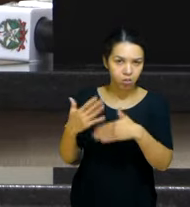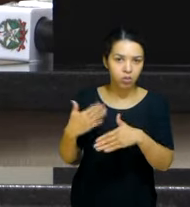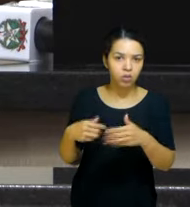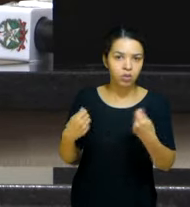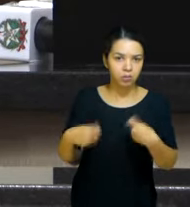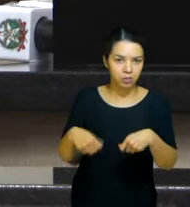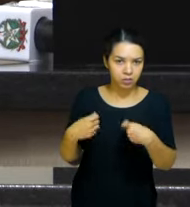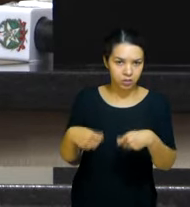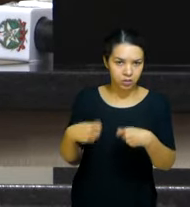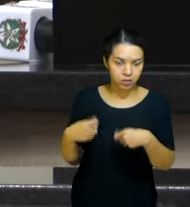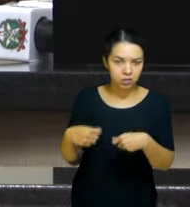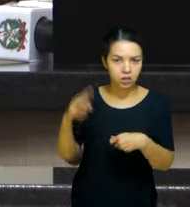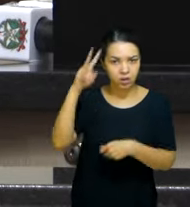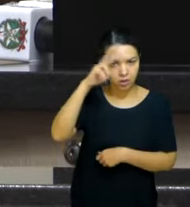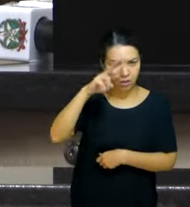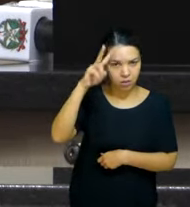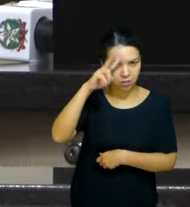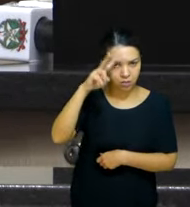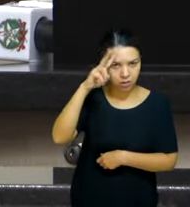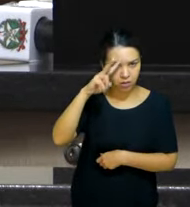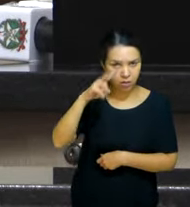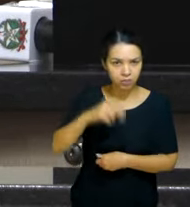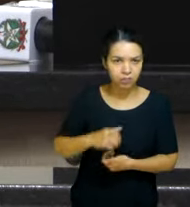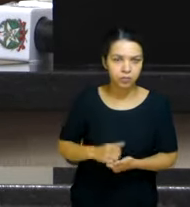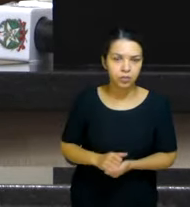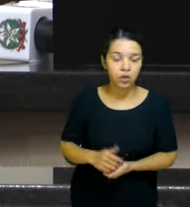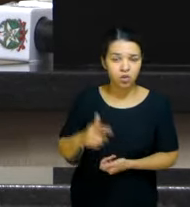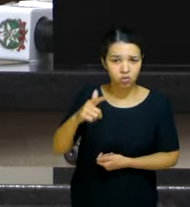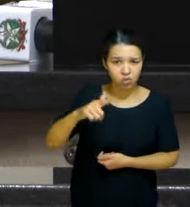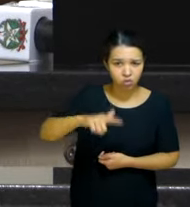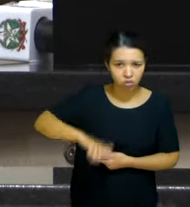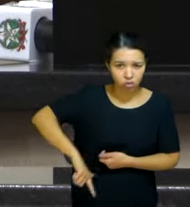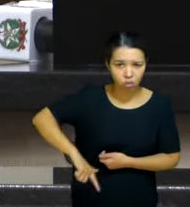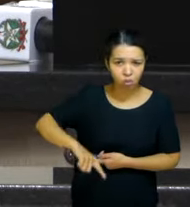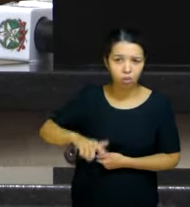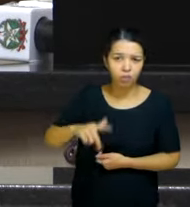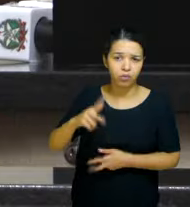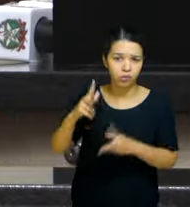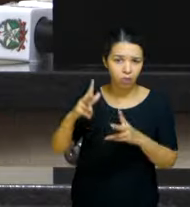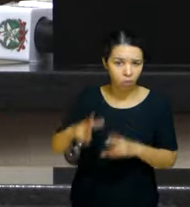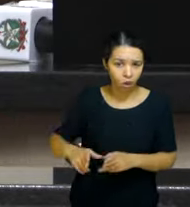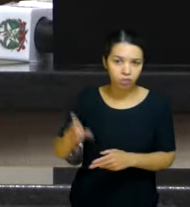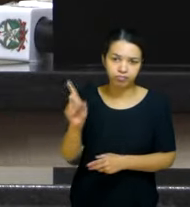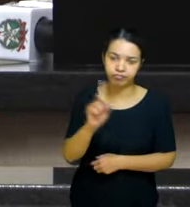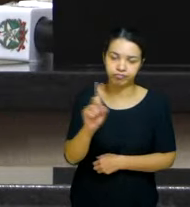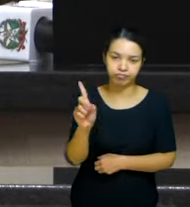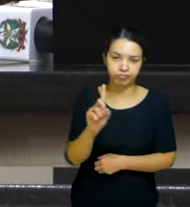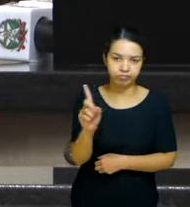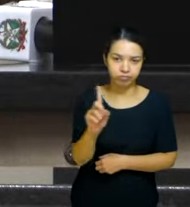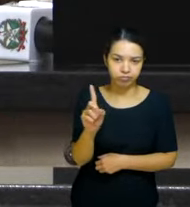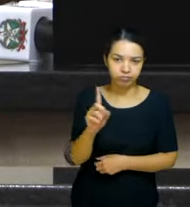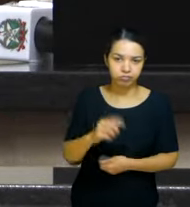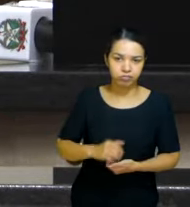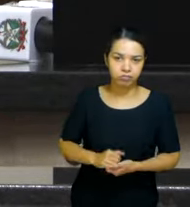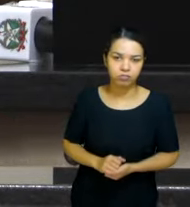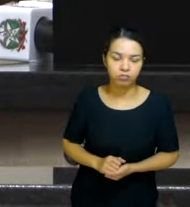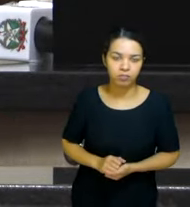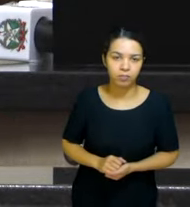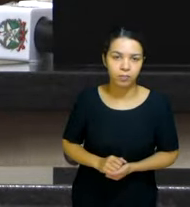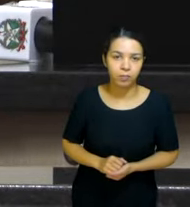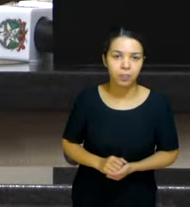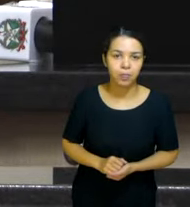resgatemos esses fatos, para que eles não voltem a acontecer da mesma forma, cada um já